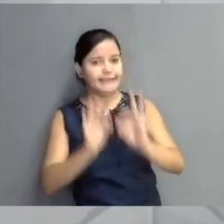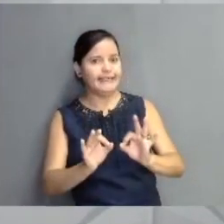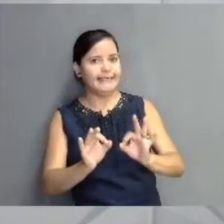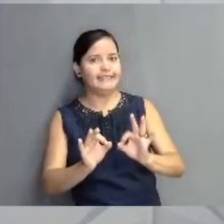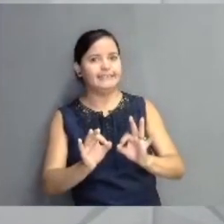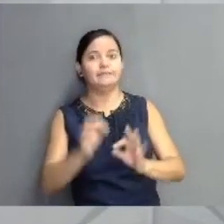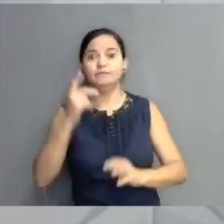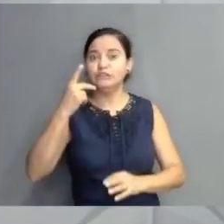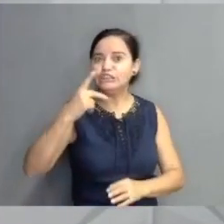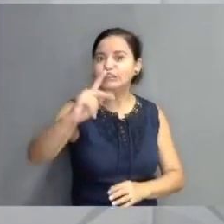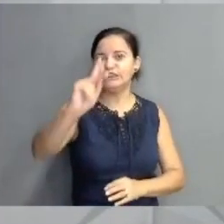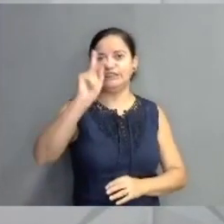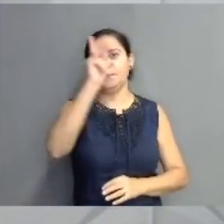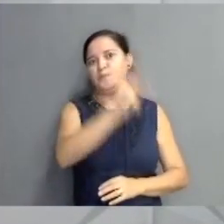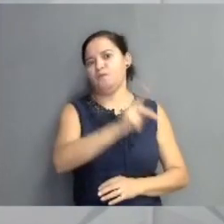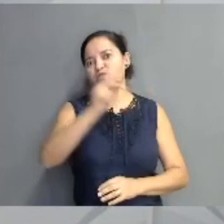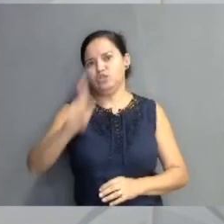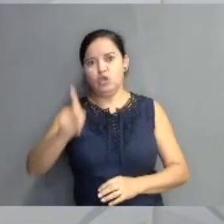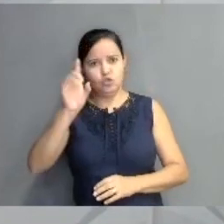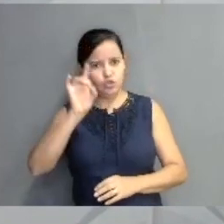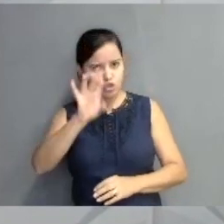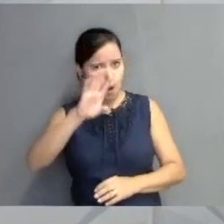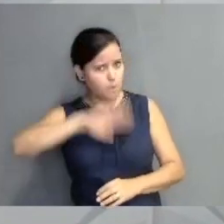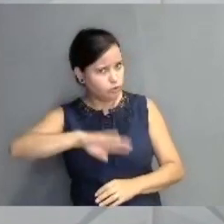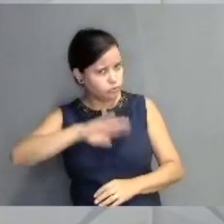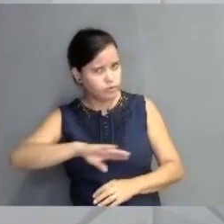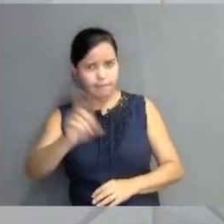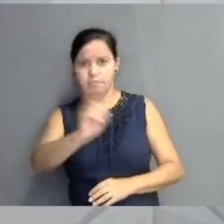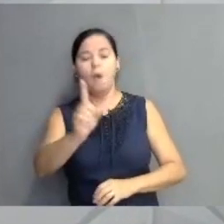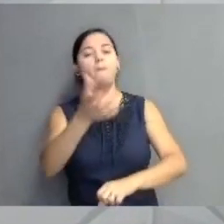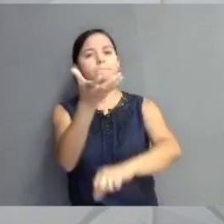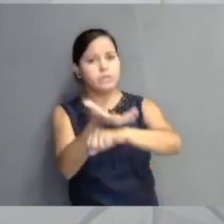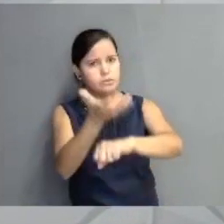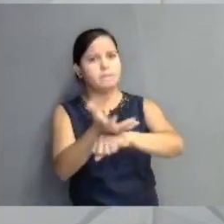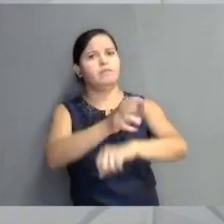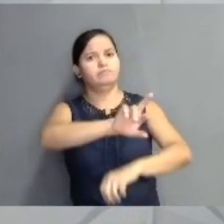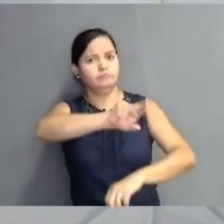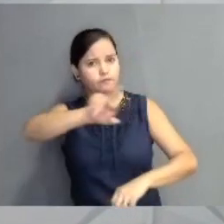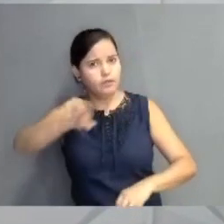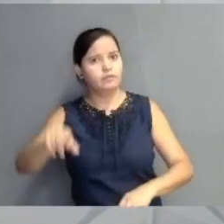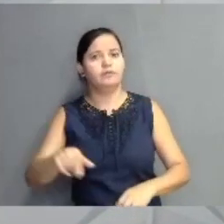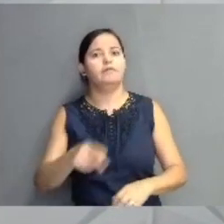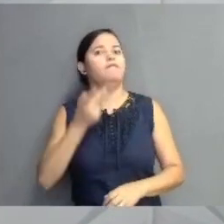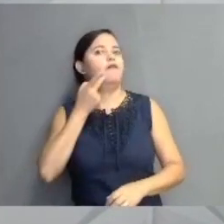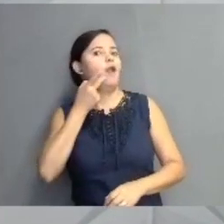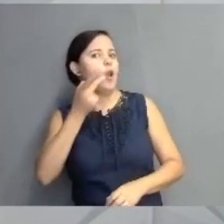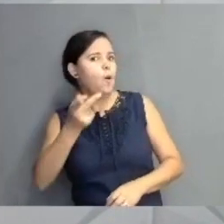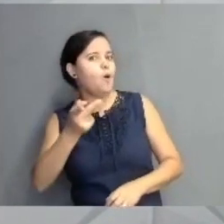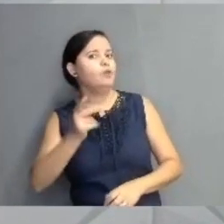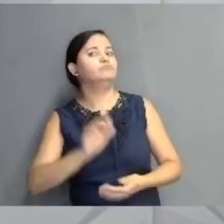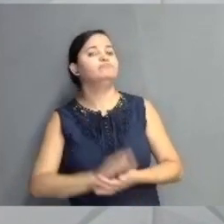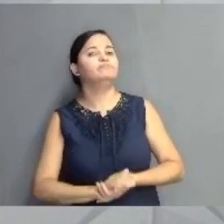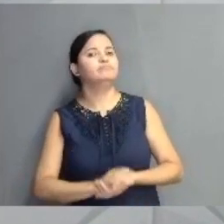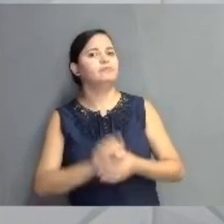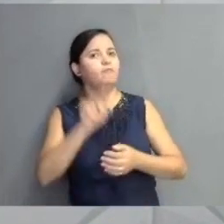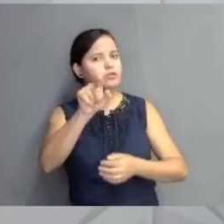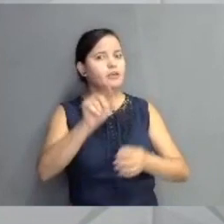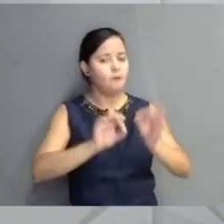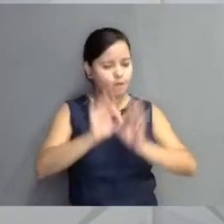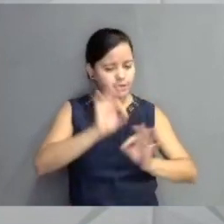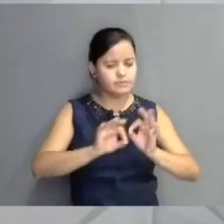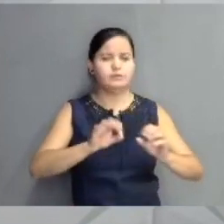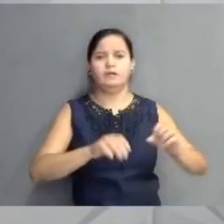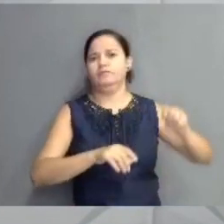sua professora, não só de língua portuguesa, mas também das outras disciplinas, né? Já lhe cobrou pelaquela organização em seu